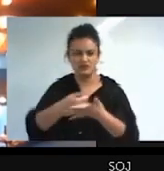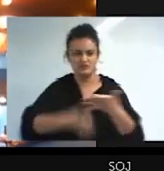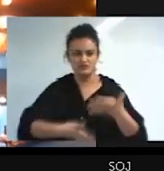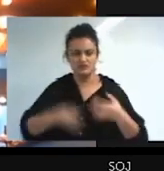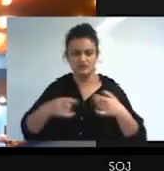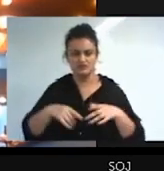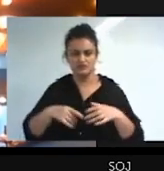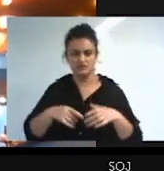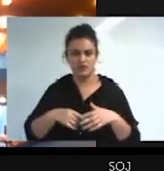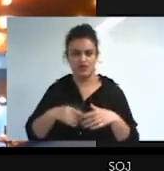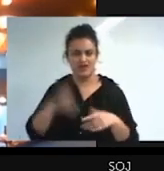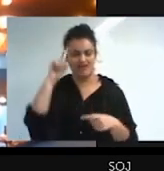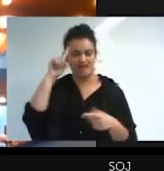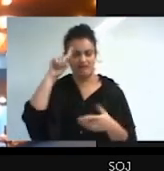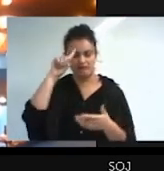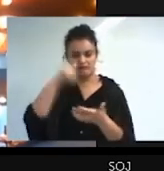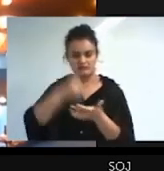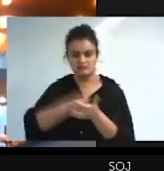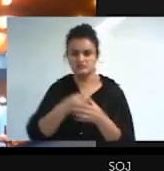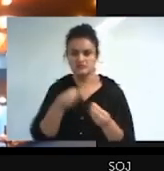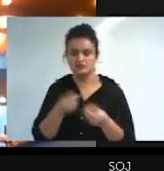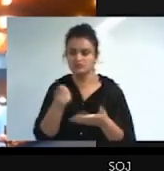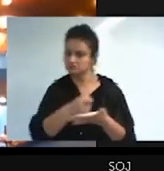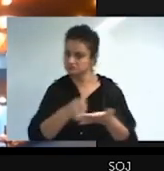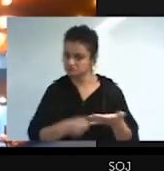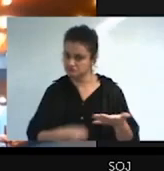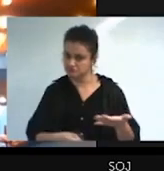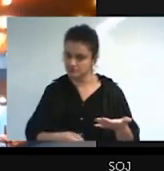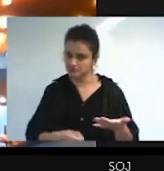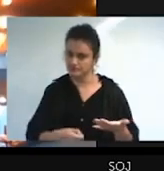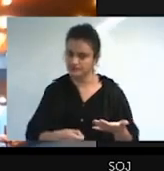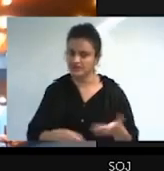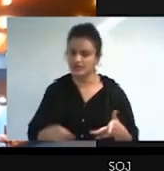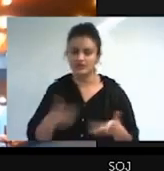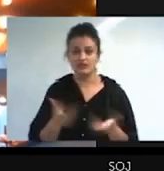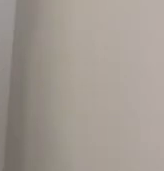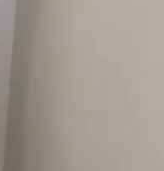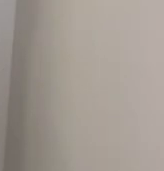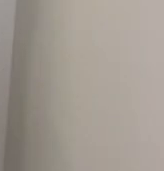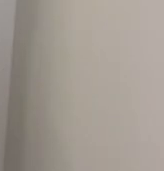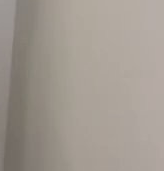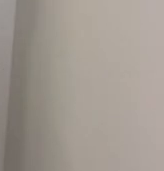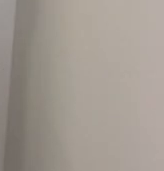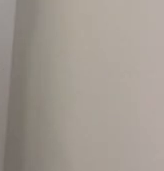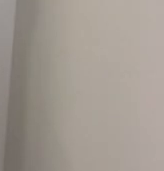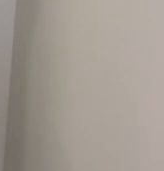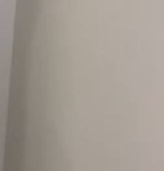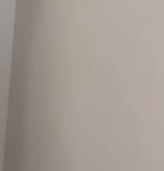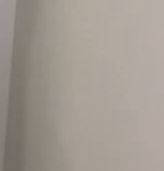que demonstre a necessidade e a adequação em relação ao caso concreto.